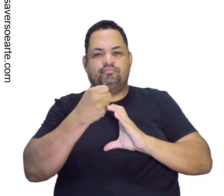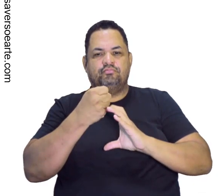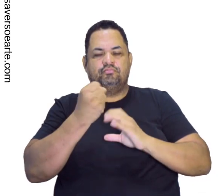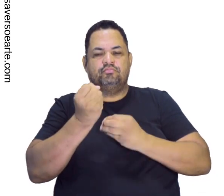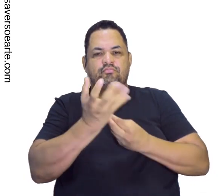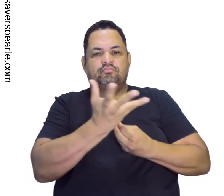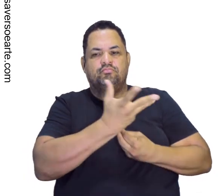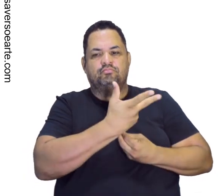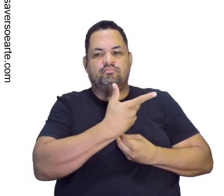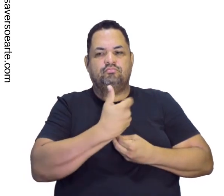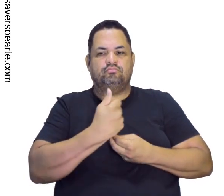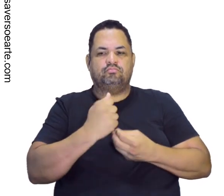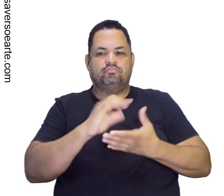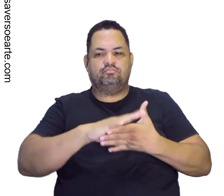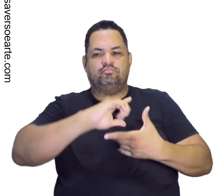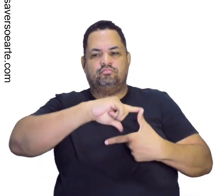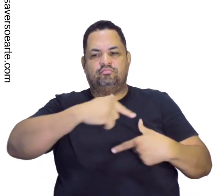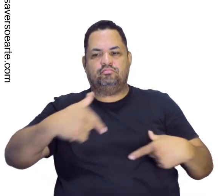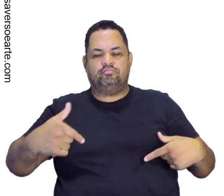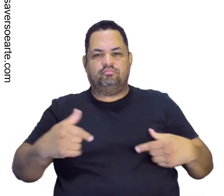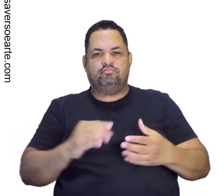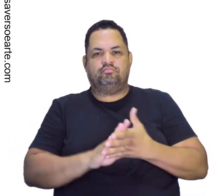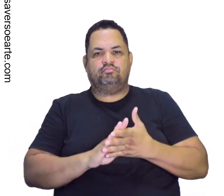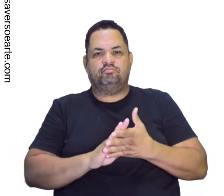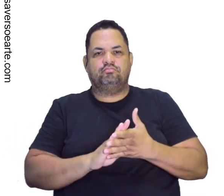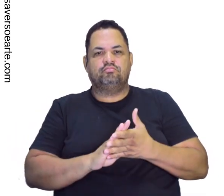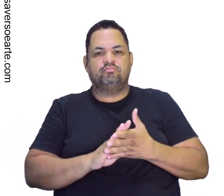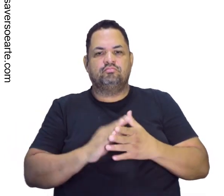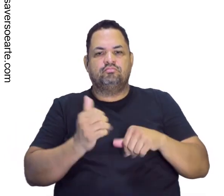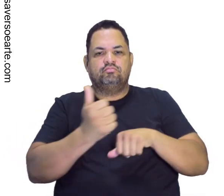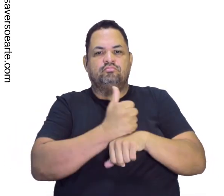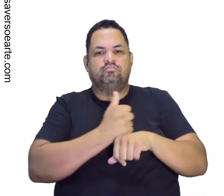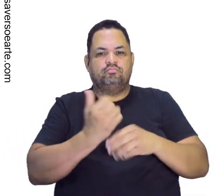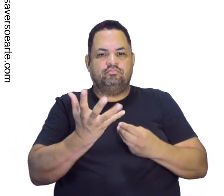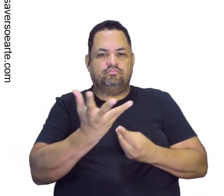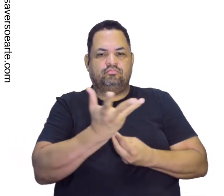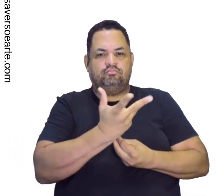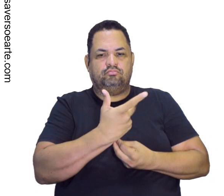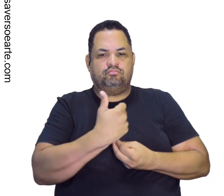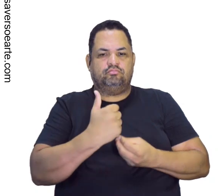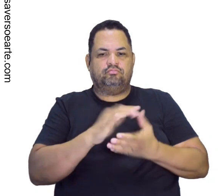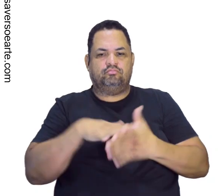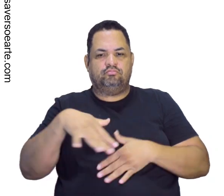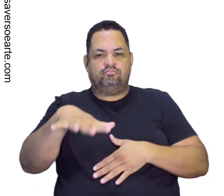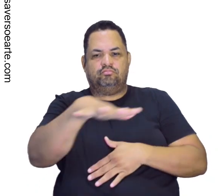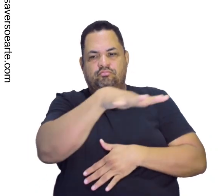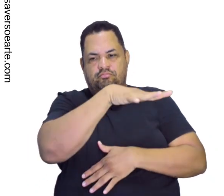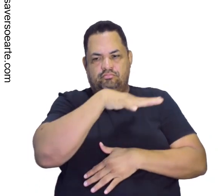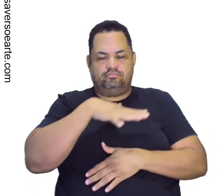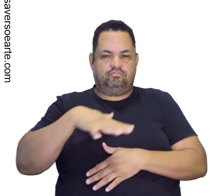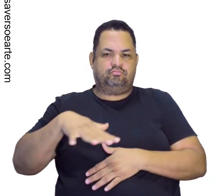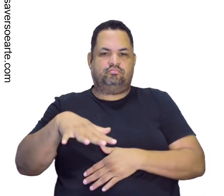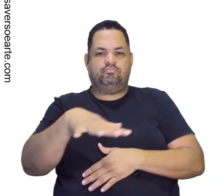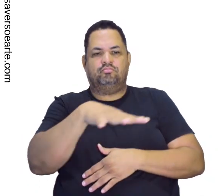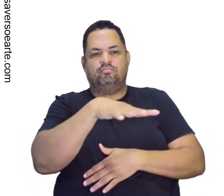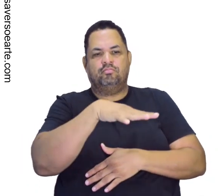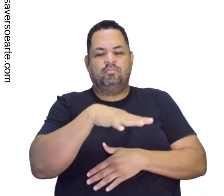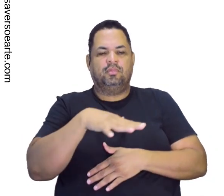moderna exatamente uma semana para que os artistas eh no espaço lá